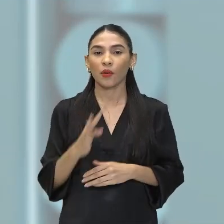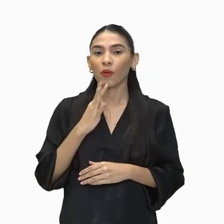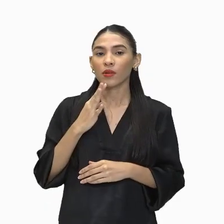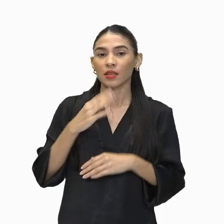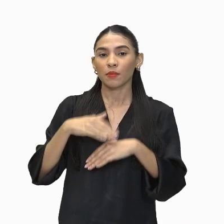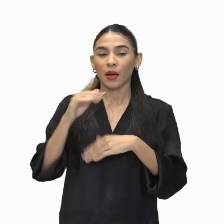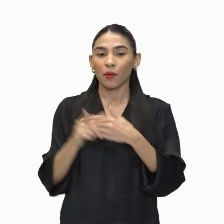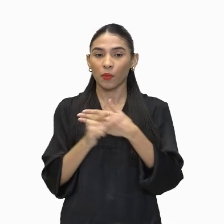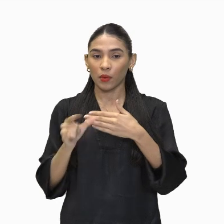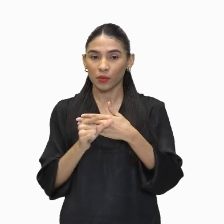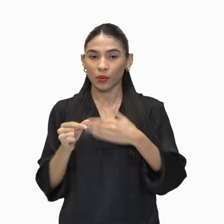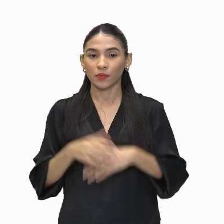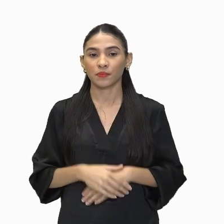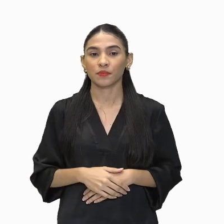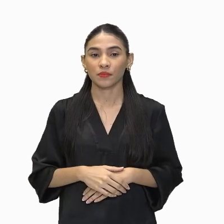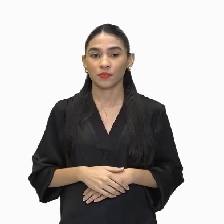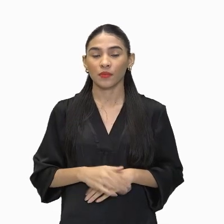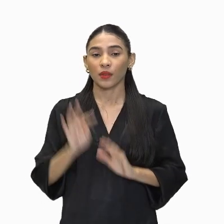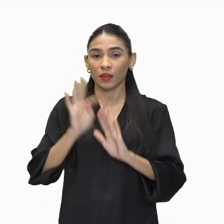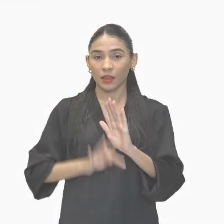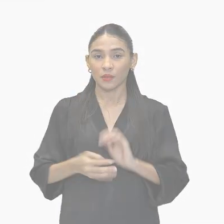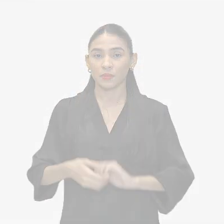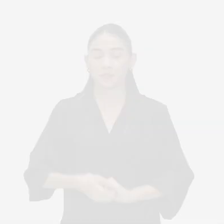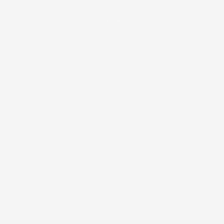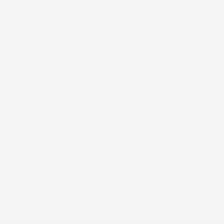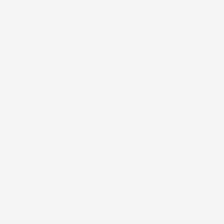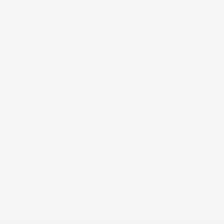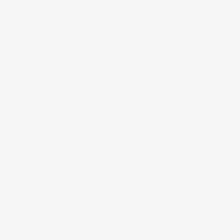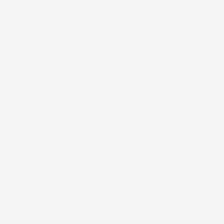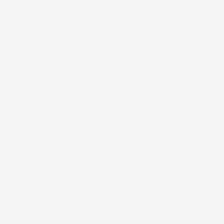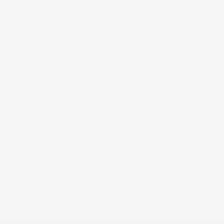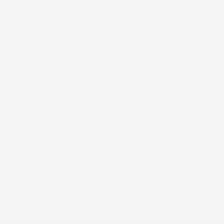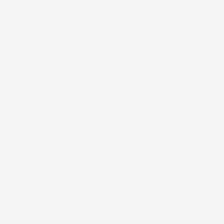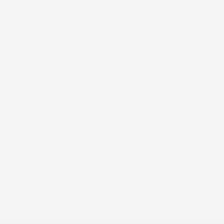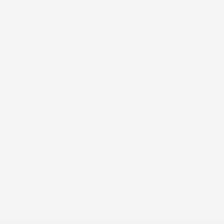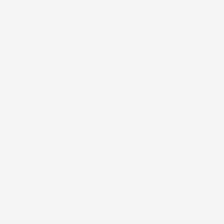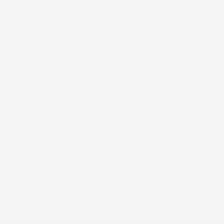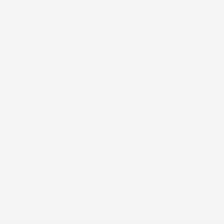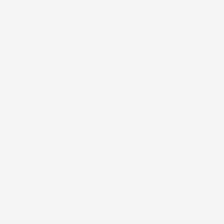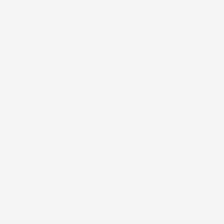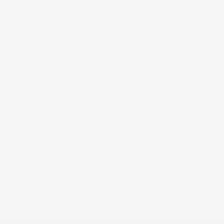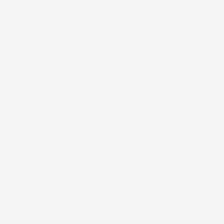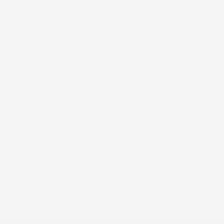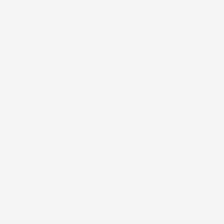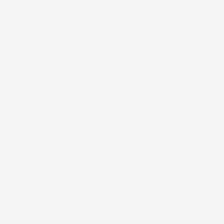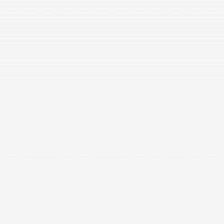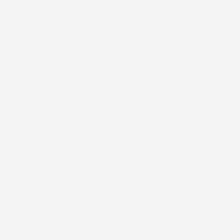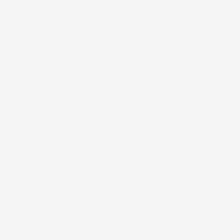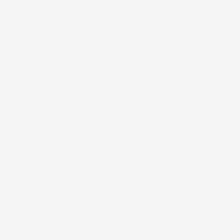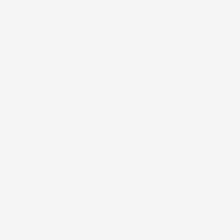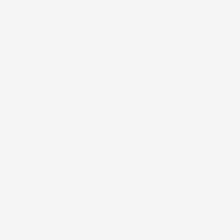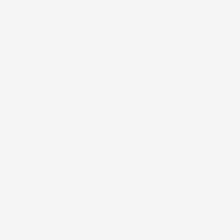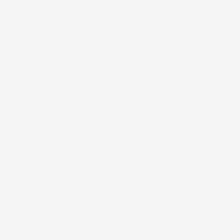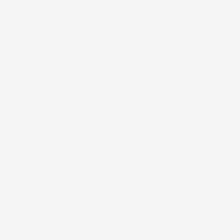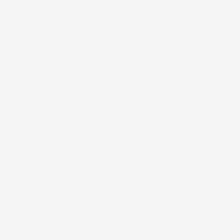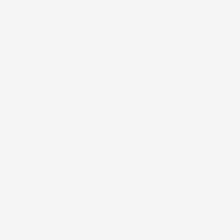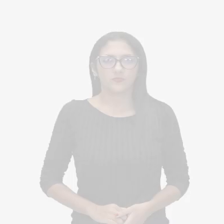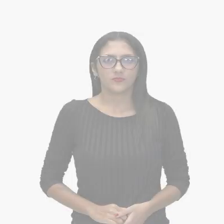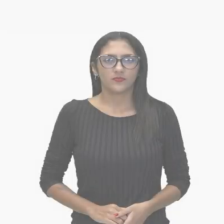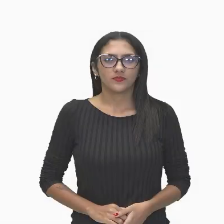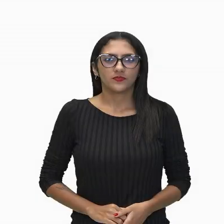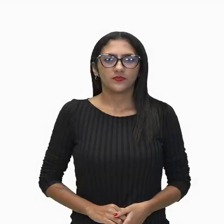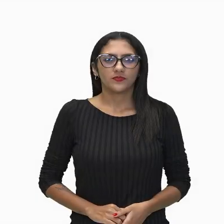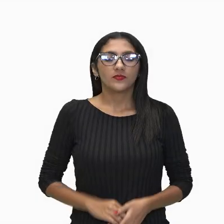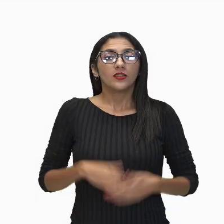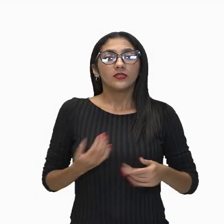esse autor? Então, com o nosso texto. Seu envolvimento no movimento concreto foi curto, pois logo se juntou a um